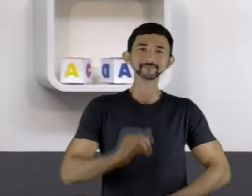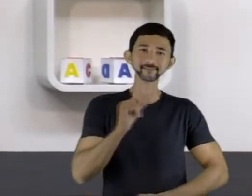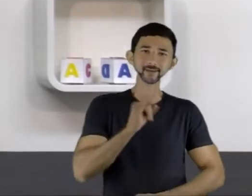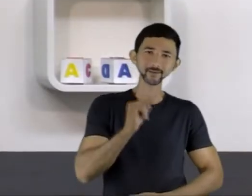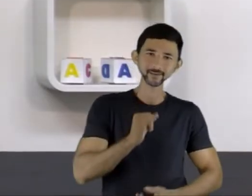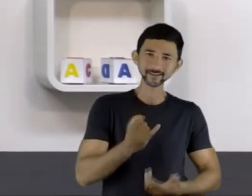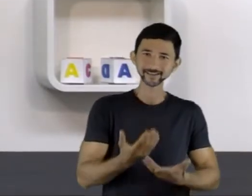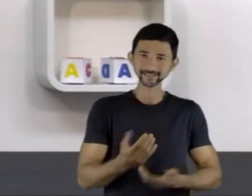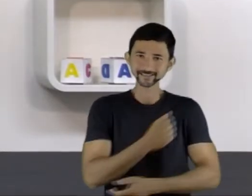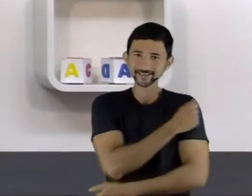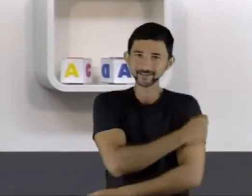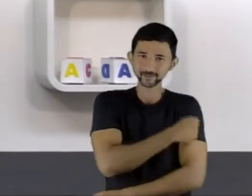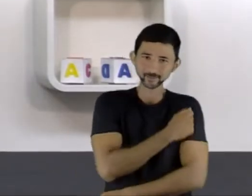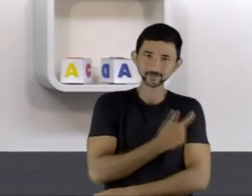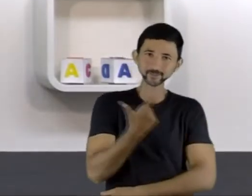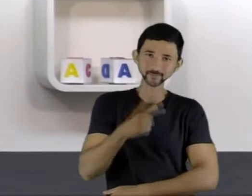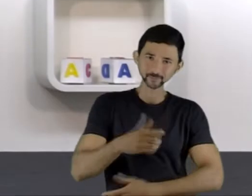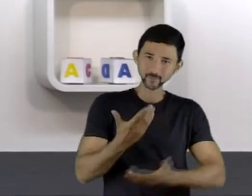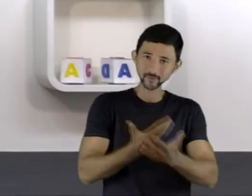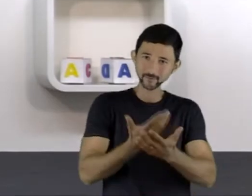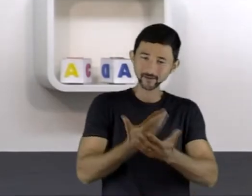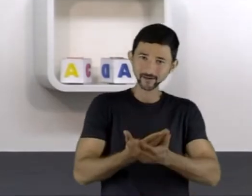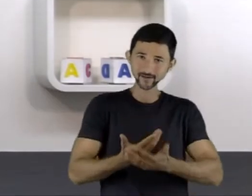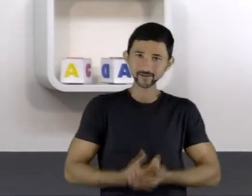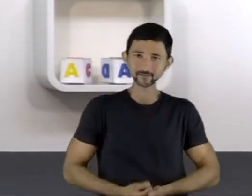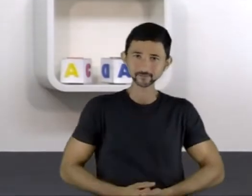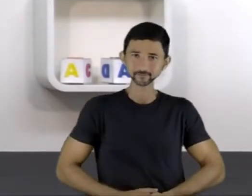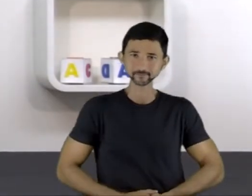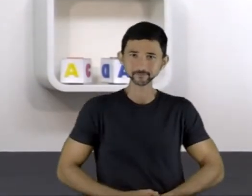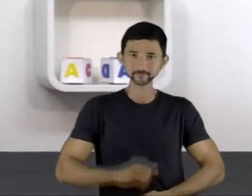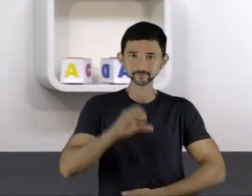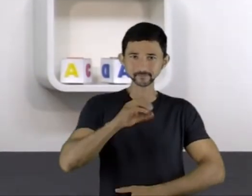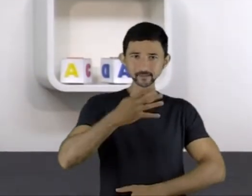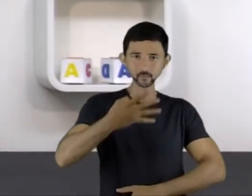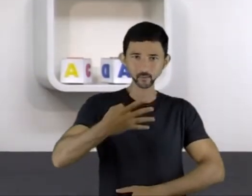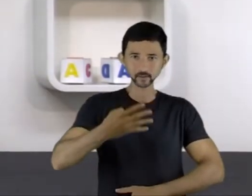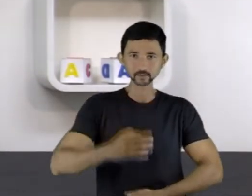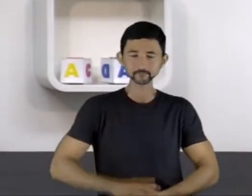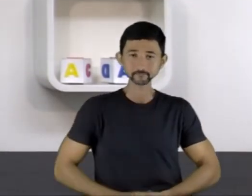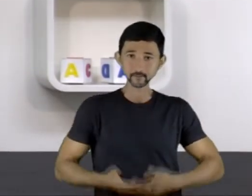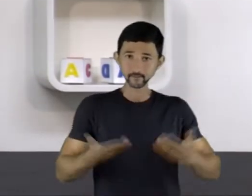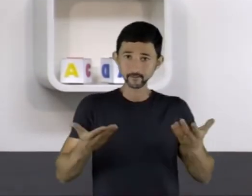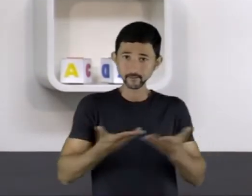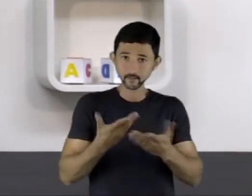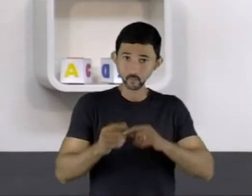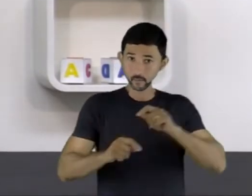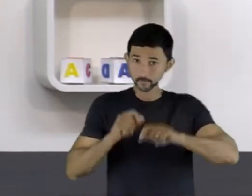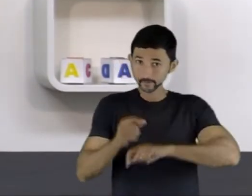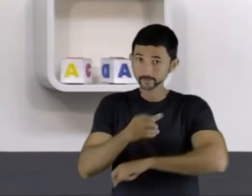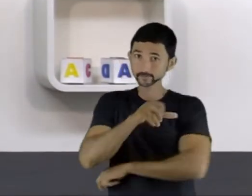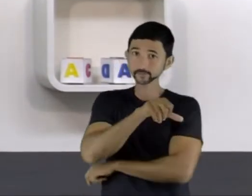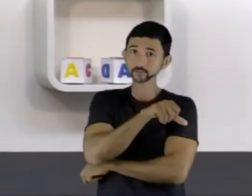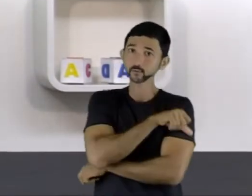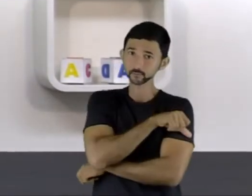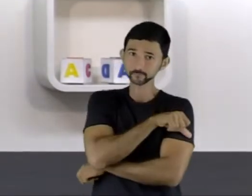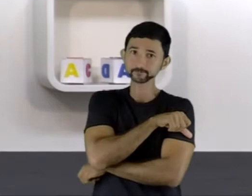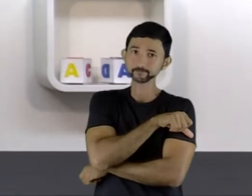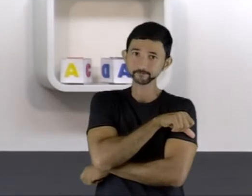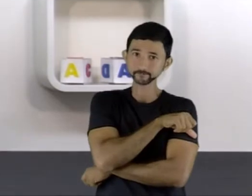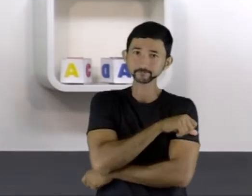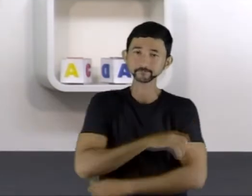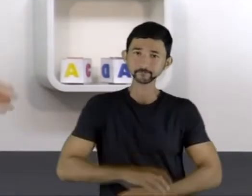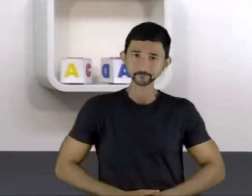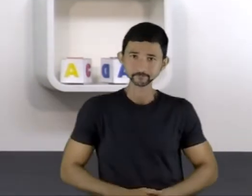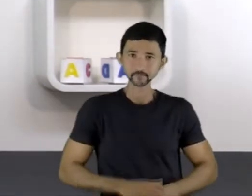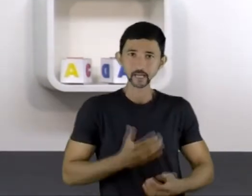Olá, pessoal! Nós estamos de volta com mais uma aula para o ciclo 4, mas agora é para o 9º ano, tá?